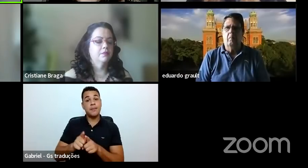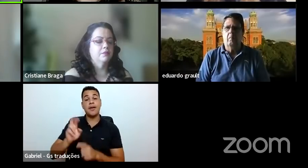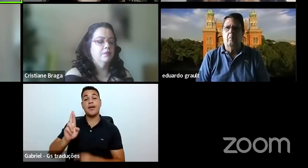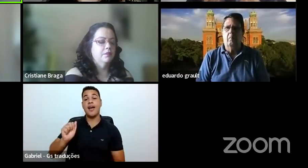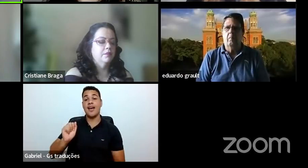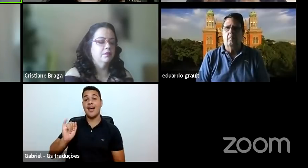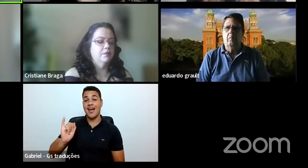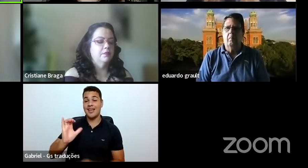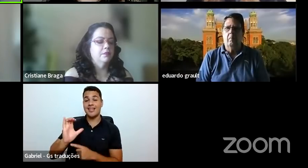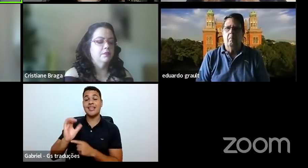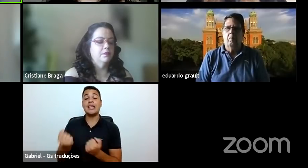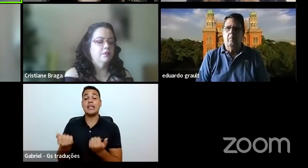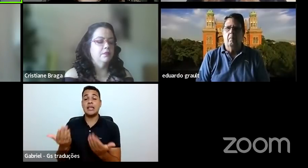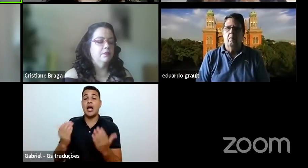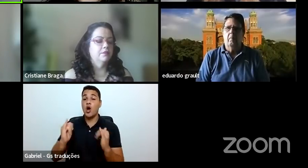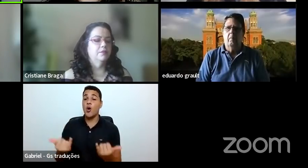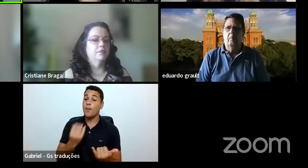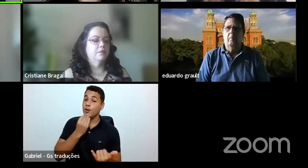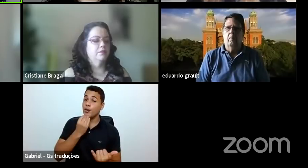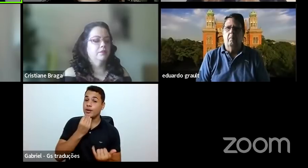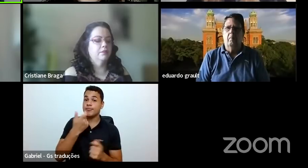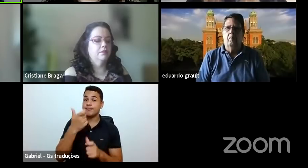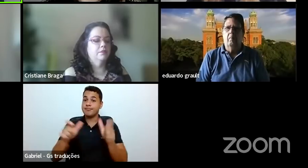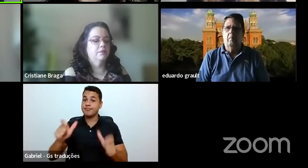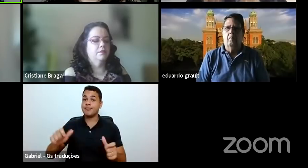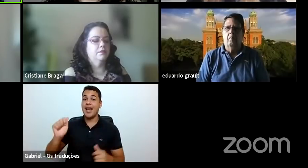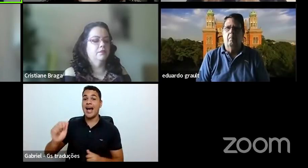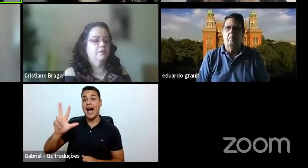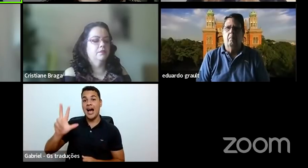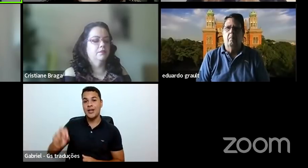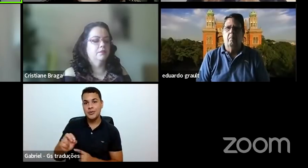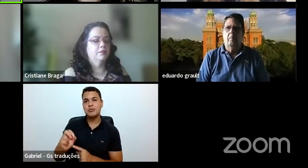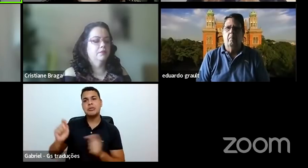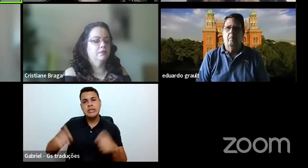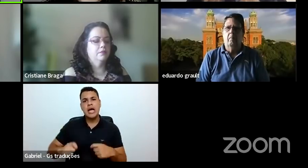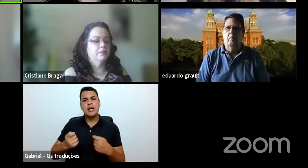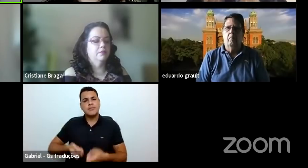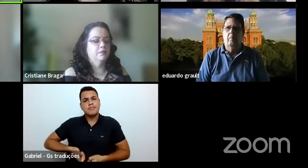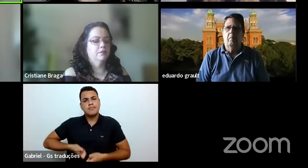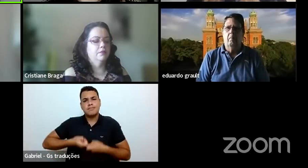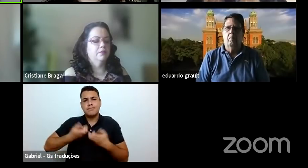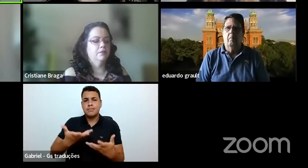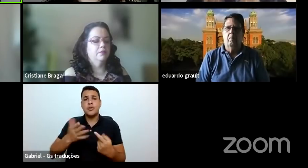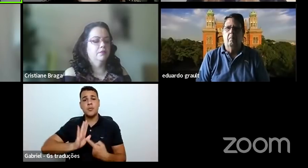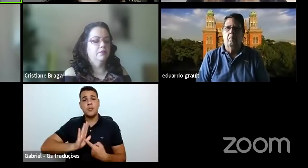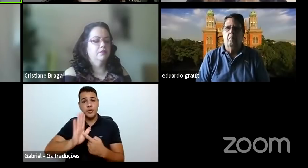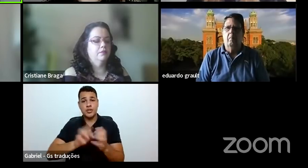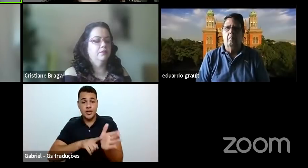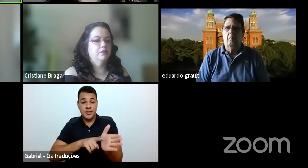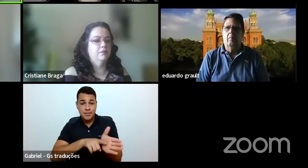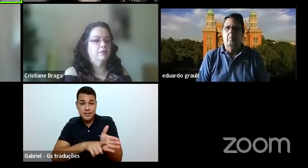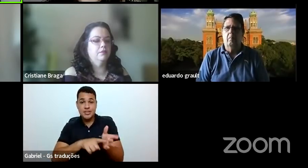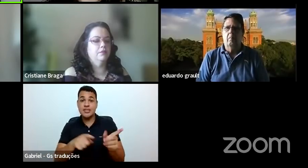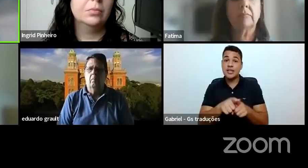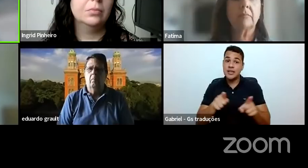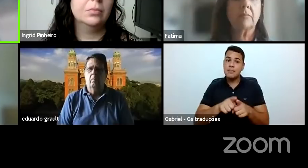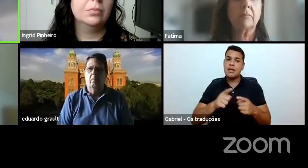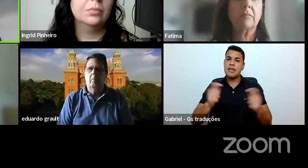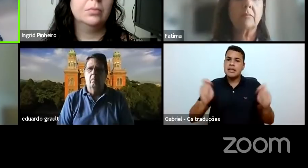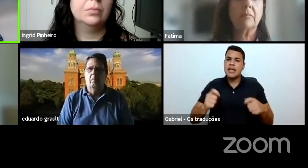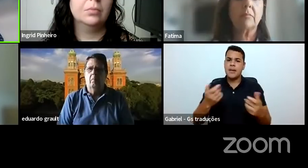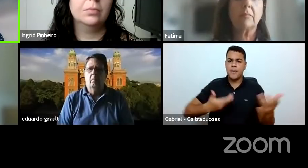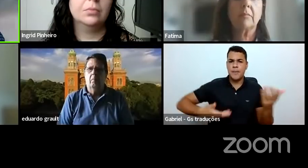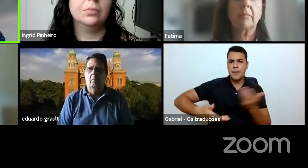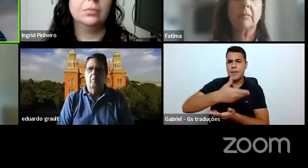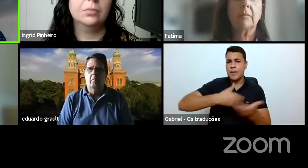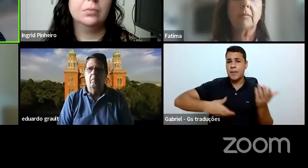oportunidade de expor e discutir os seus trabalhos, promovendo a troca de experiências e a integração aqui na Fiocruz, em toda